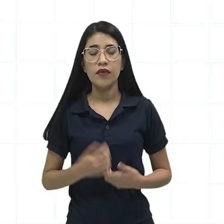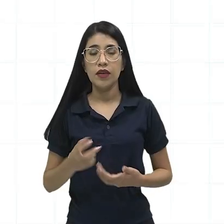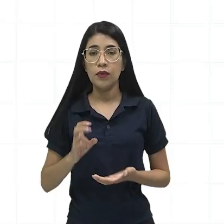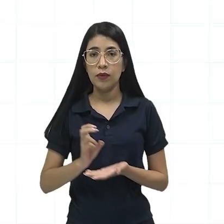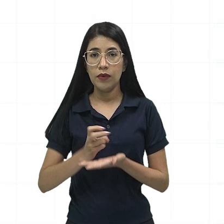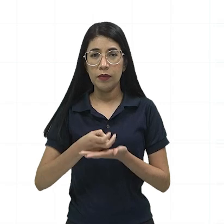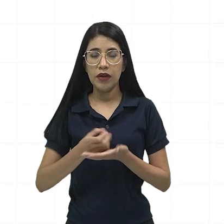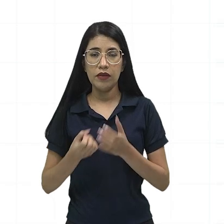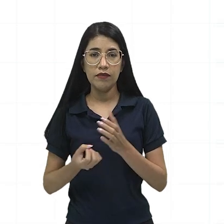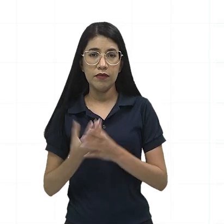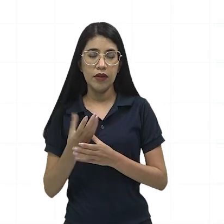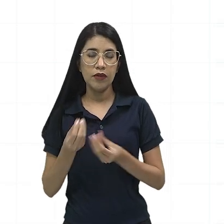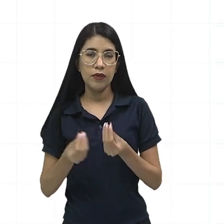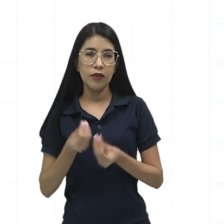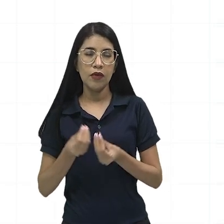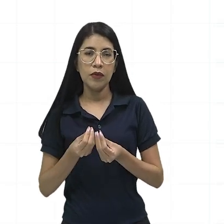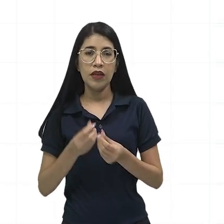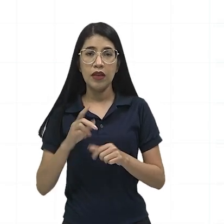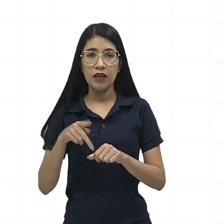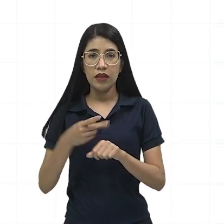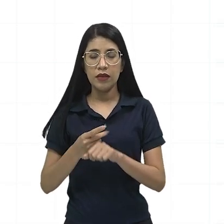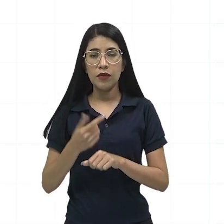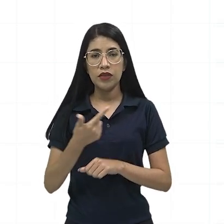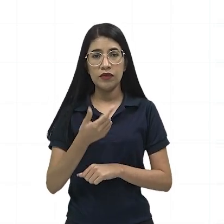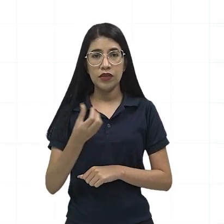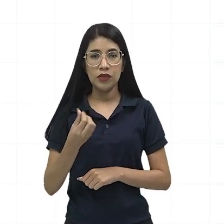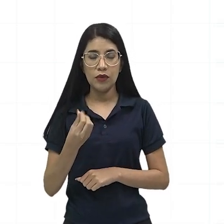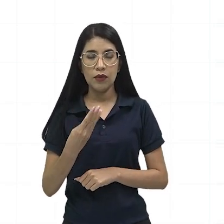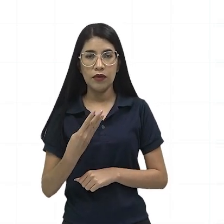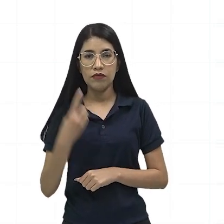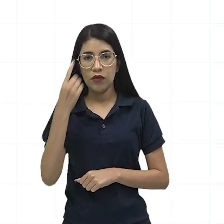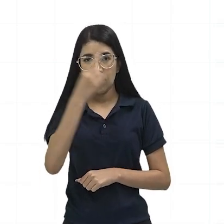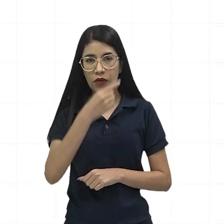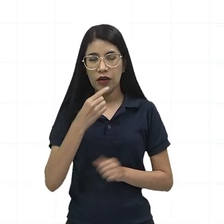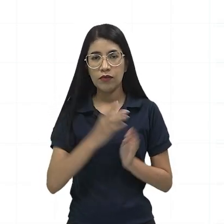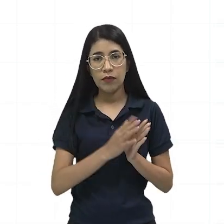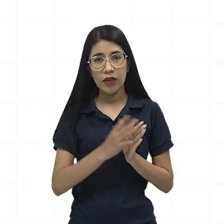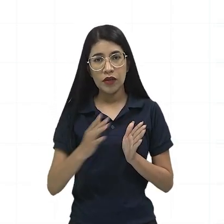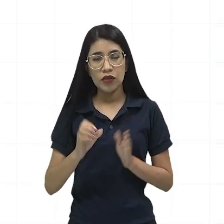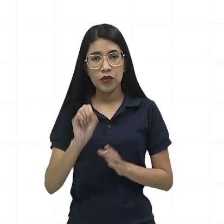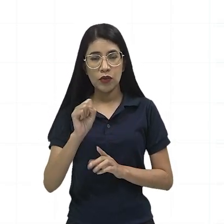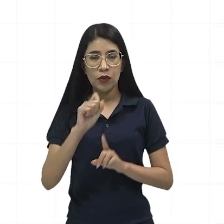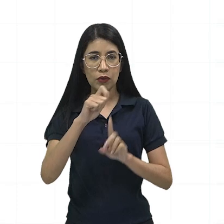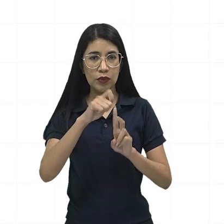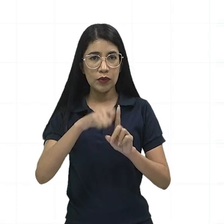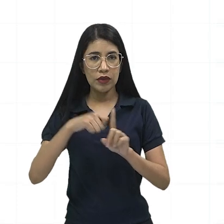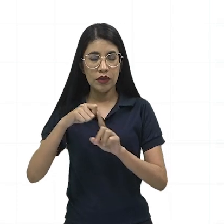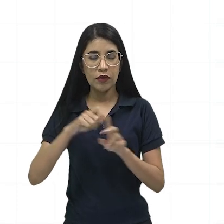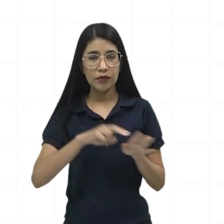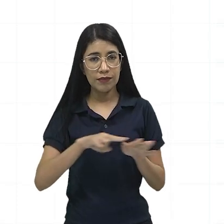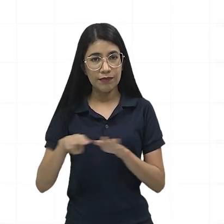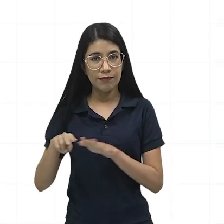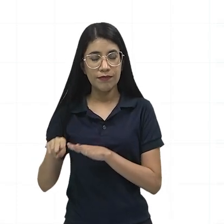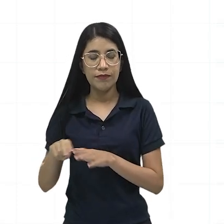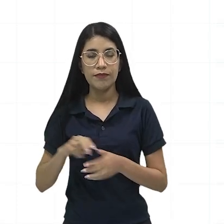a fecundação, durante as primeiras 8 semanas. Então, o termo técnico